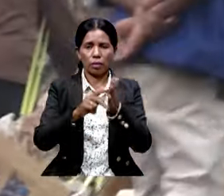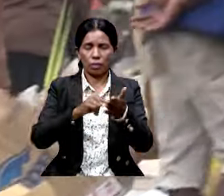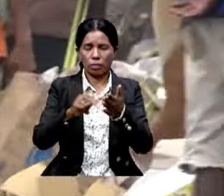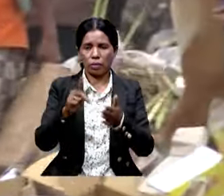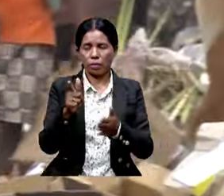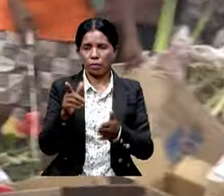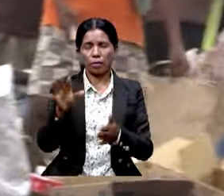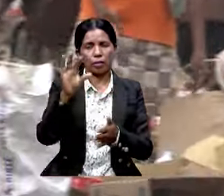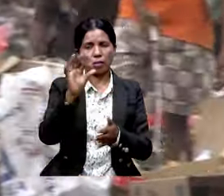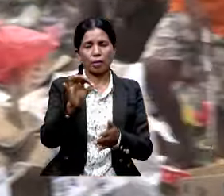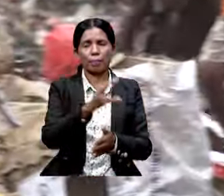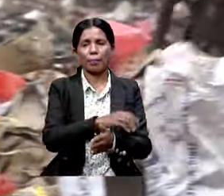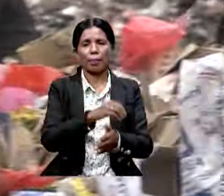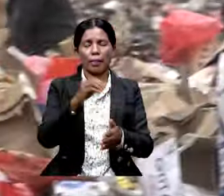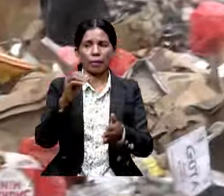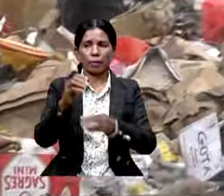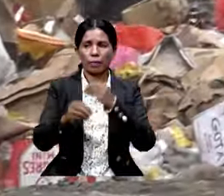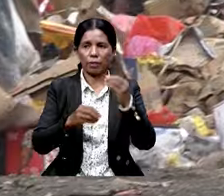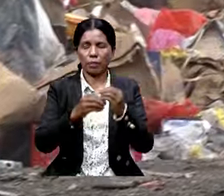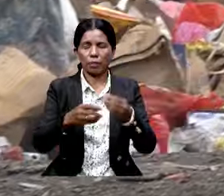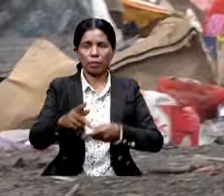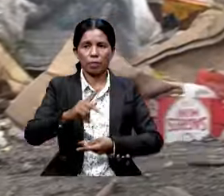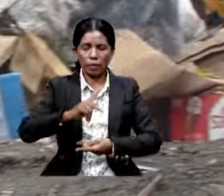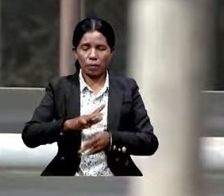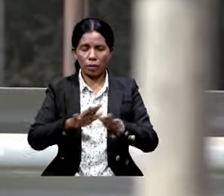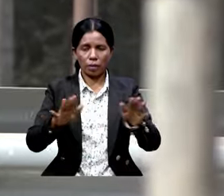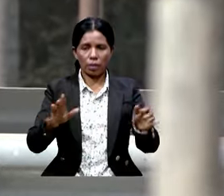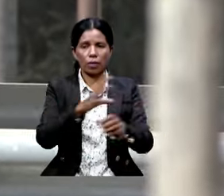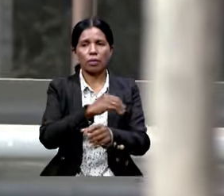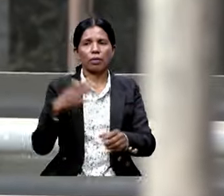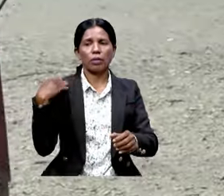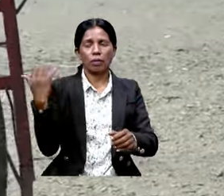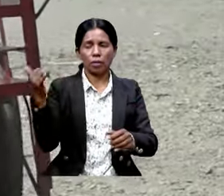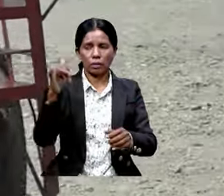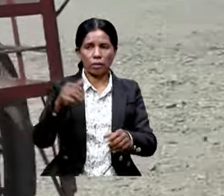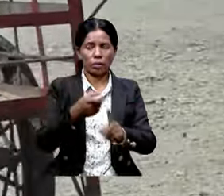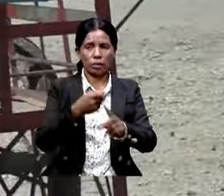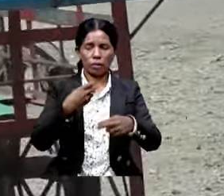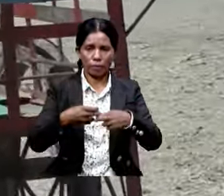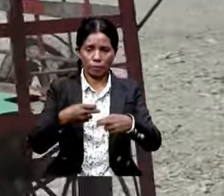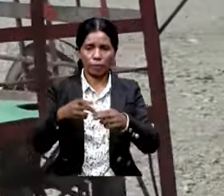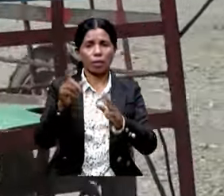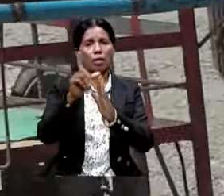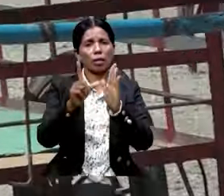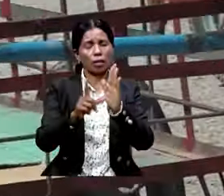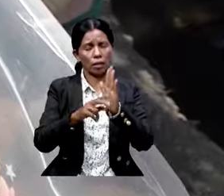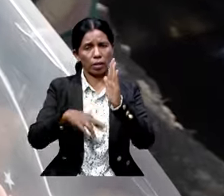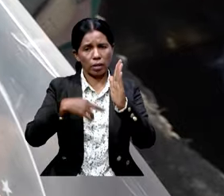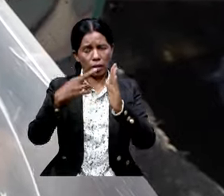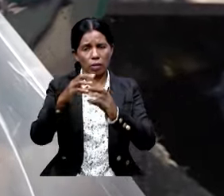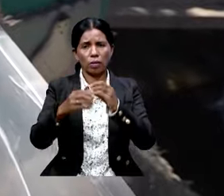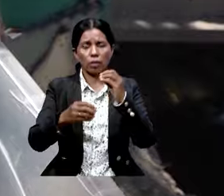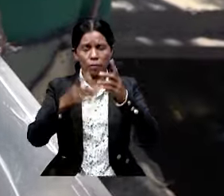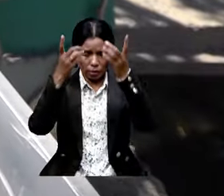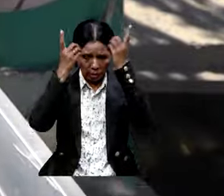terceira ia final global konaba proteção labarik no joven sira husi perigo conteido husi lei ne regula konaba definição tinan